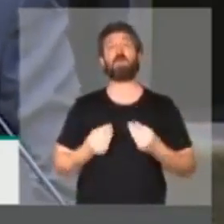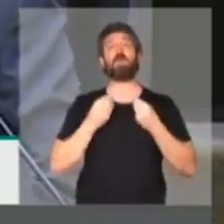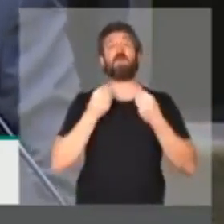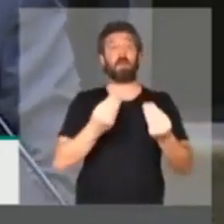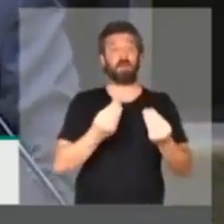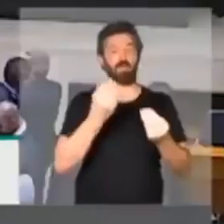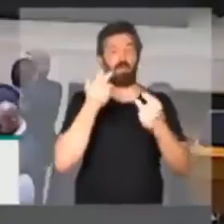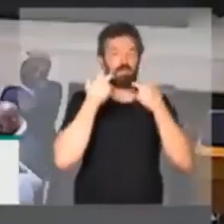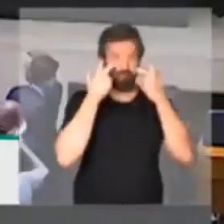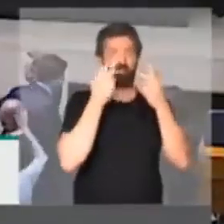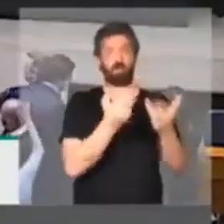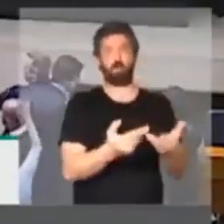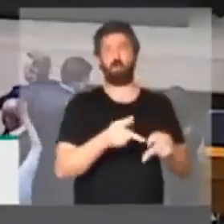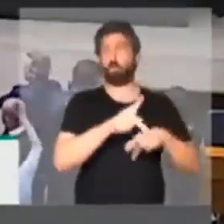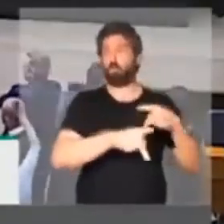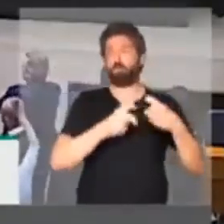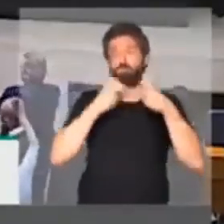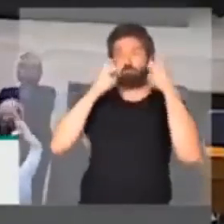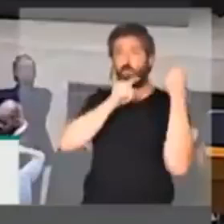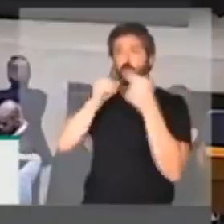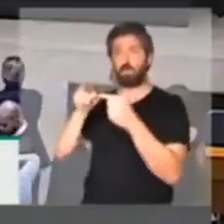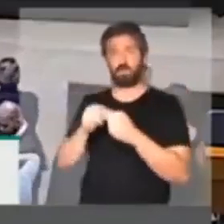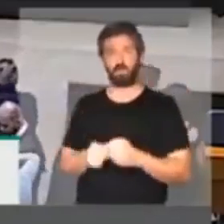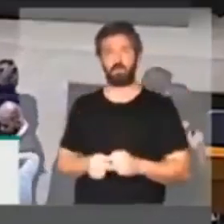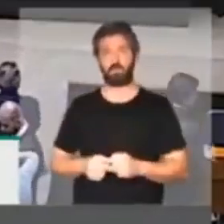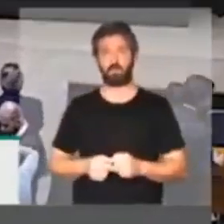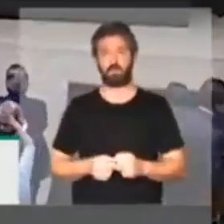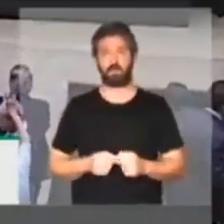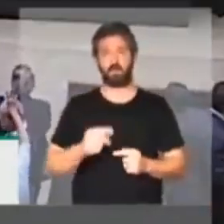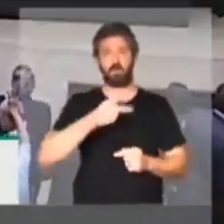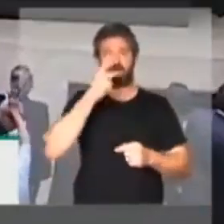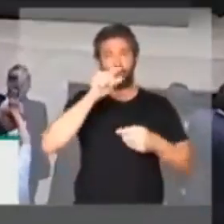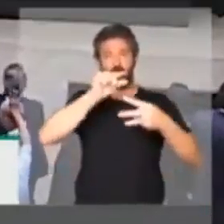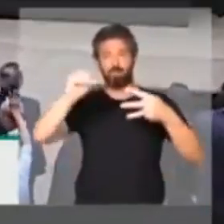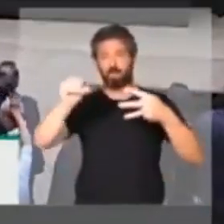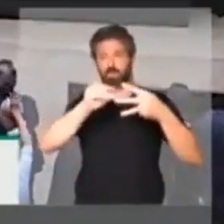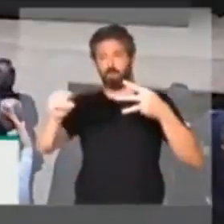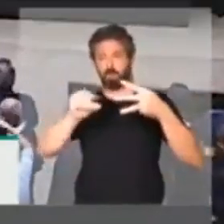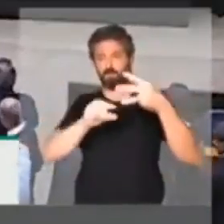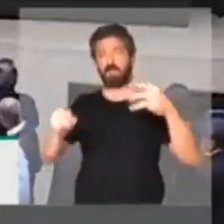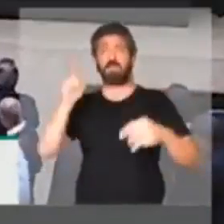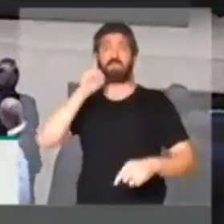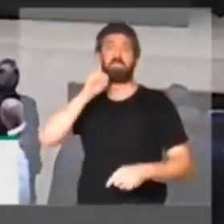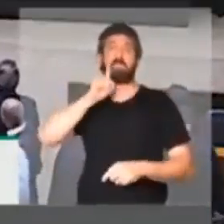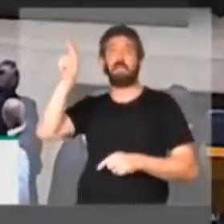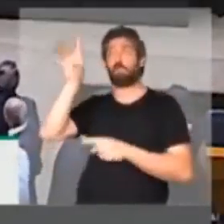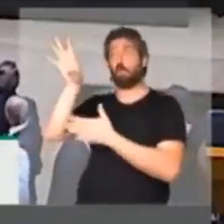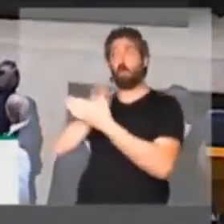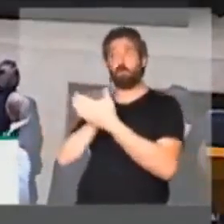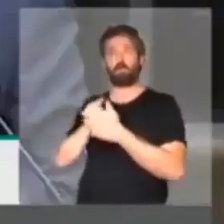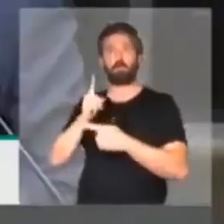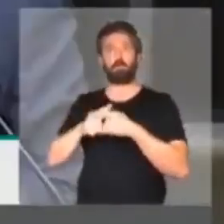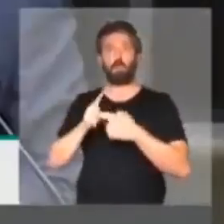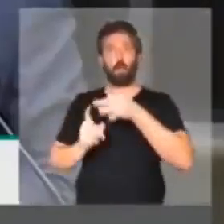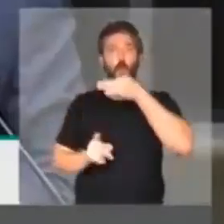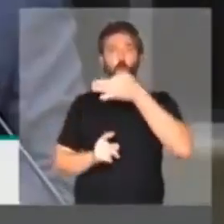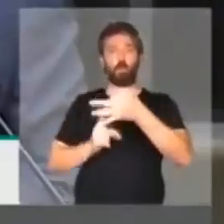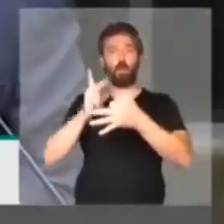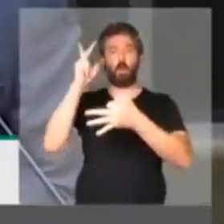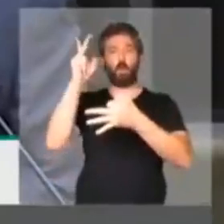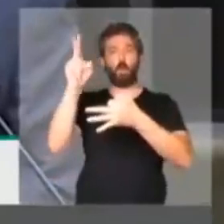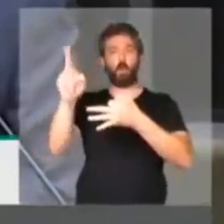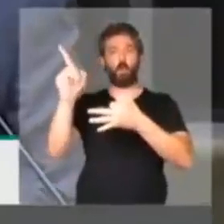o povo brasileiro. A cada três fases, ele fala nos Estados Unidos, porque ele tem a mesma visão